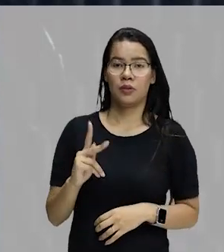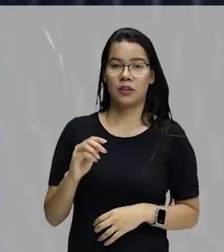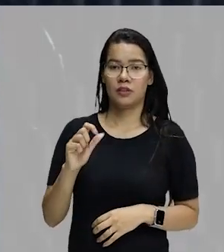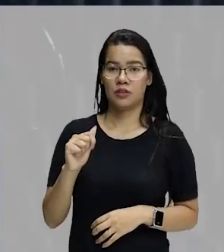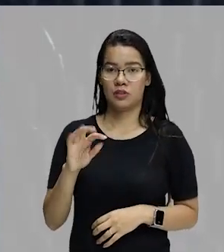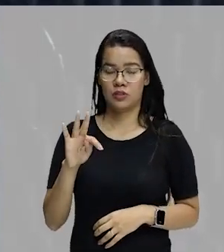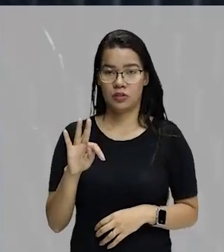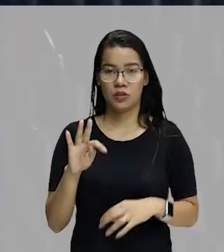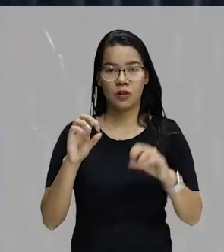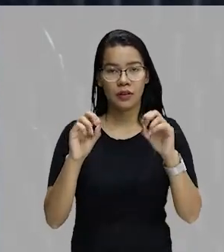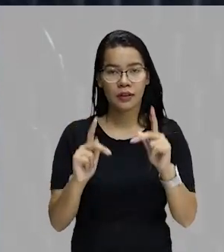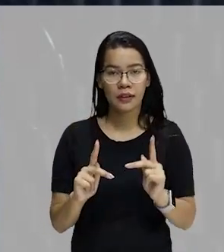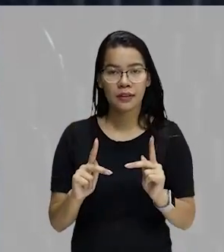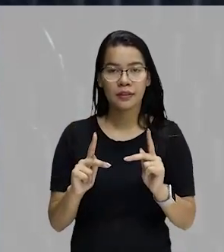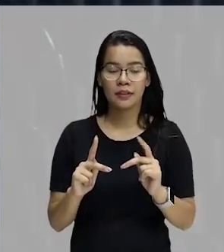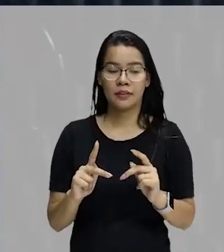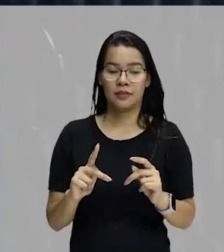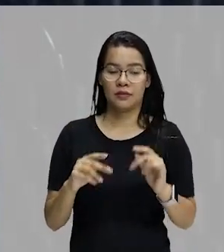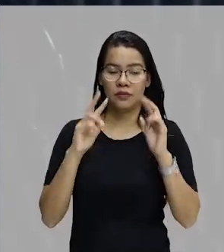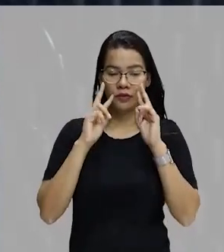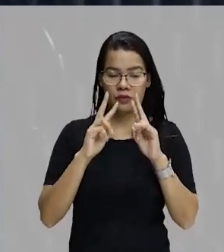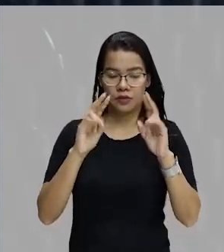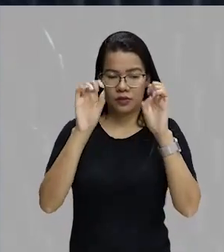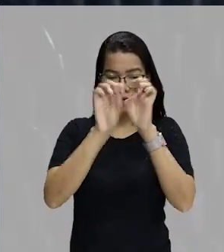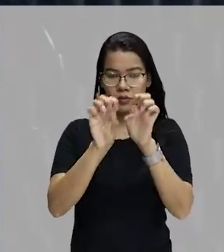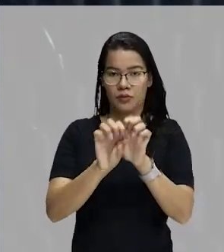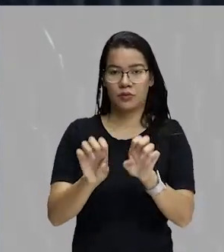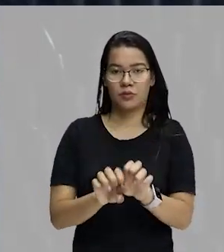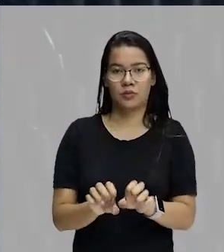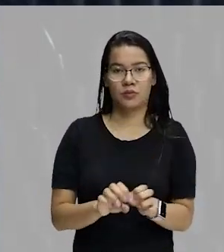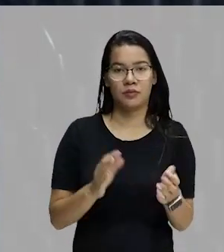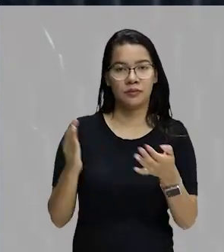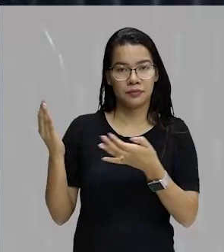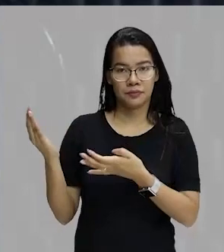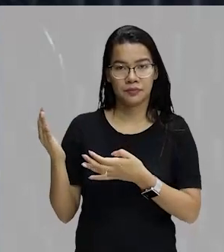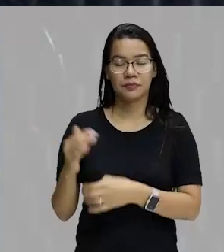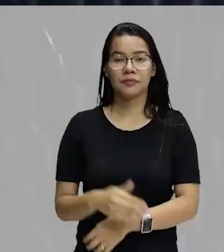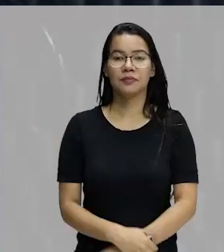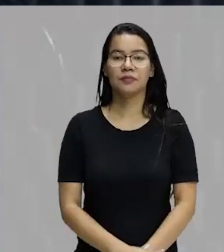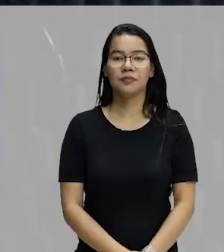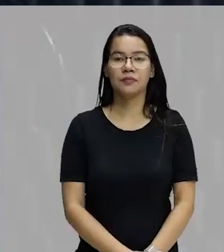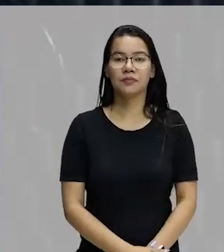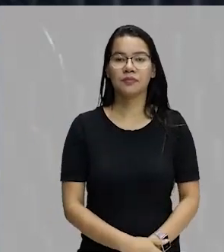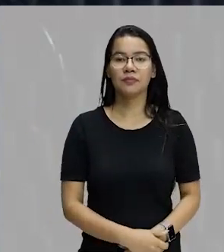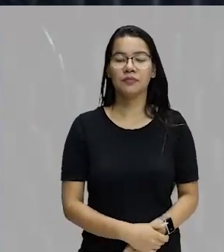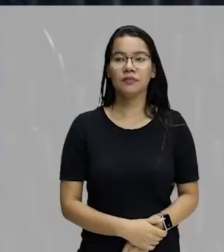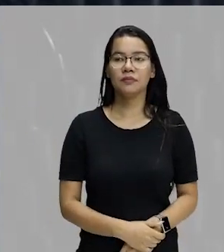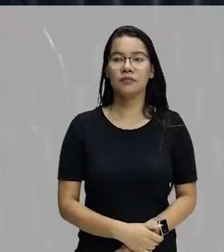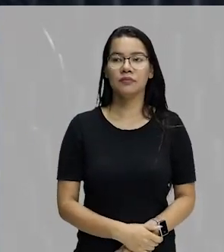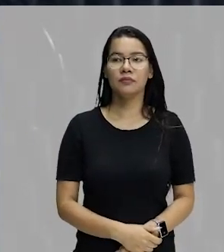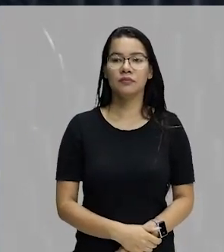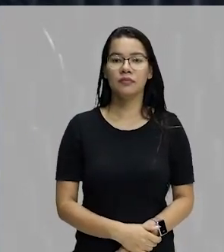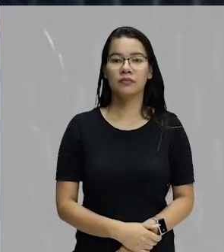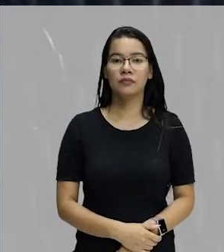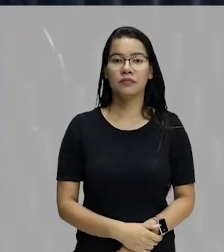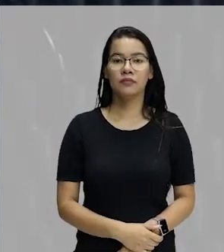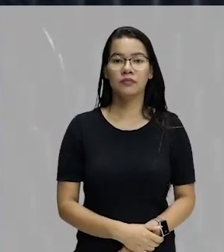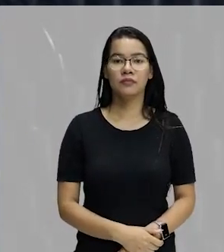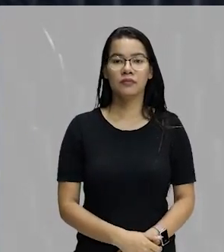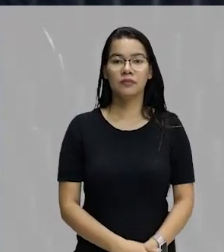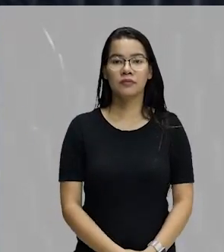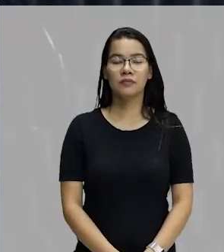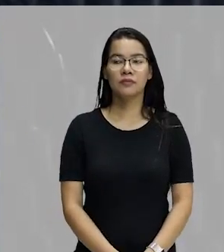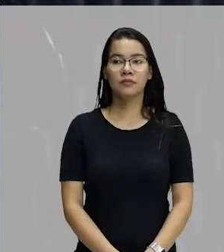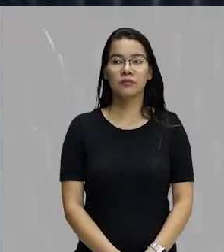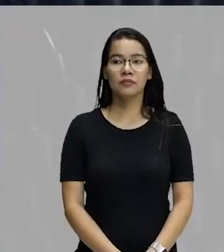Olha a estrutura, pronome interrogativo primeiro, verbo depois, complemento e ponto de interrogação no final.